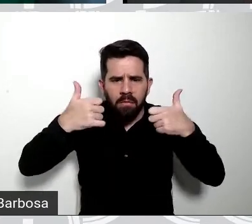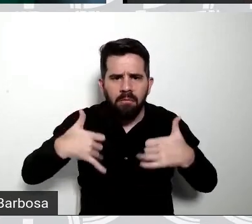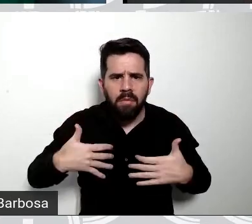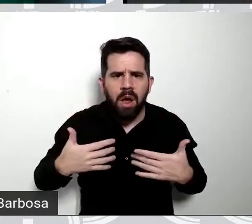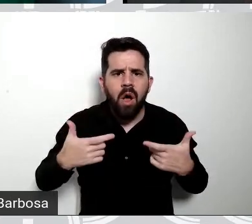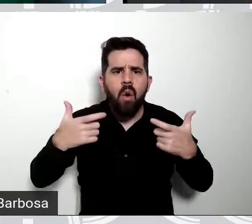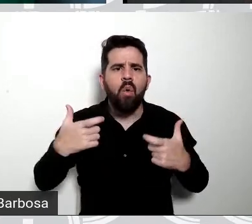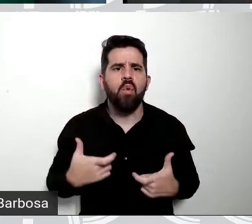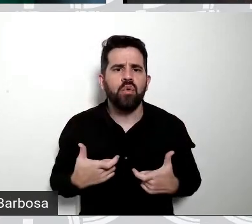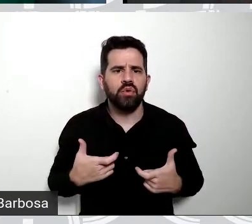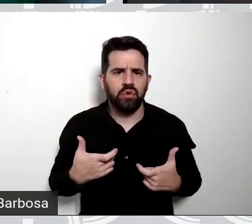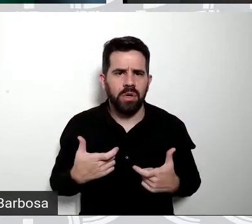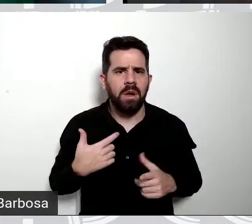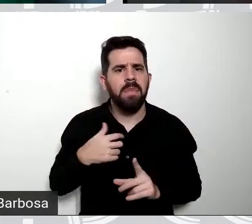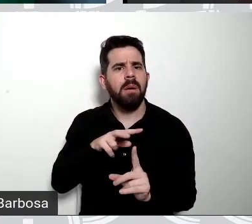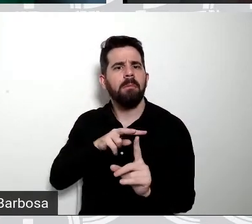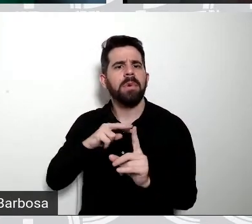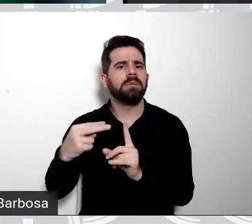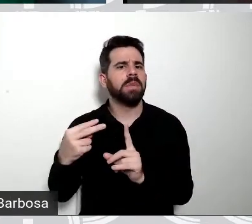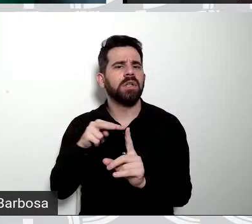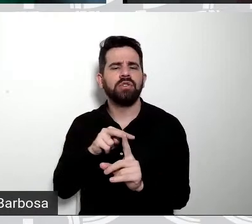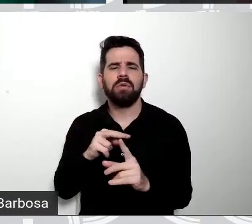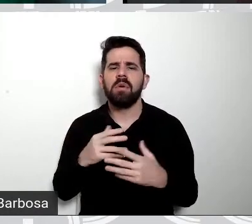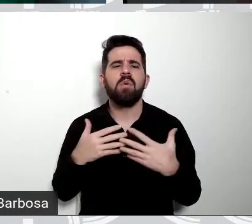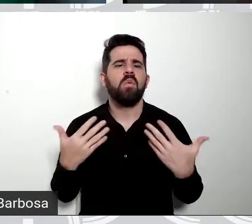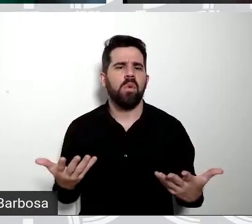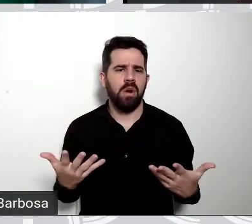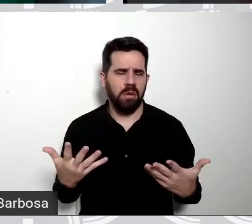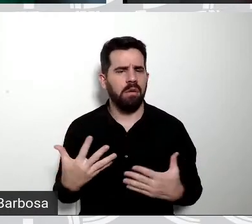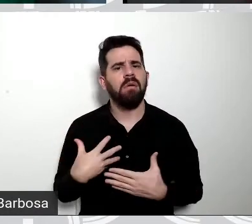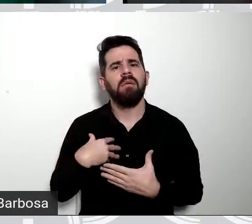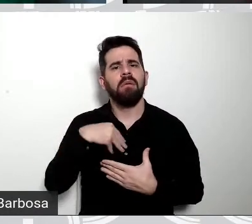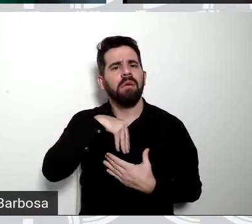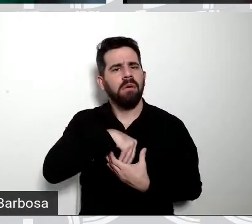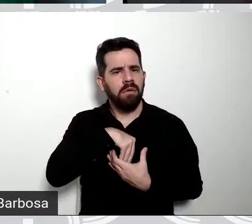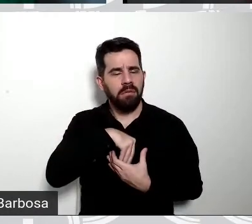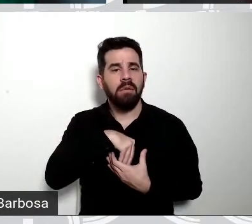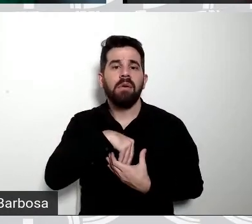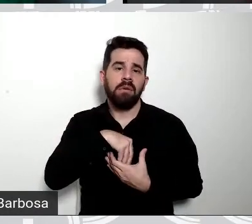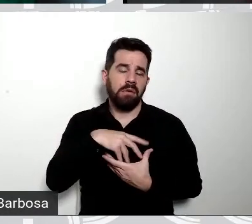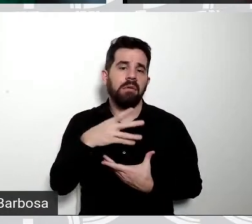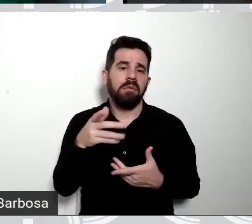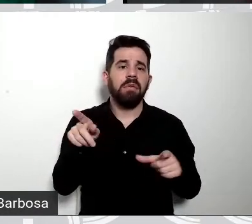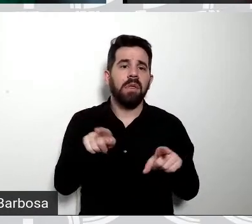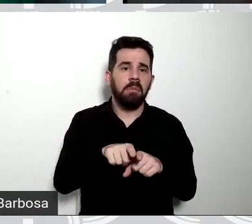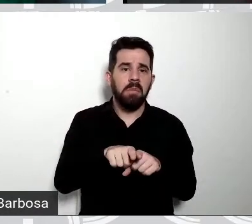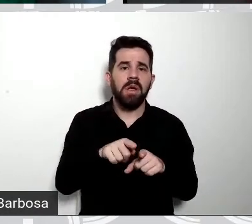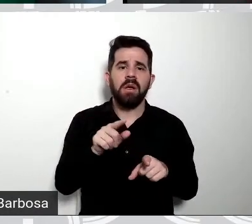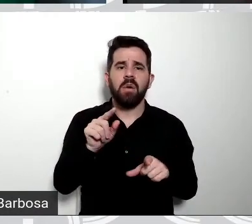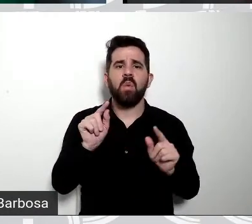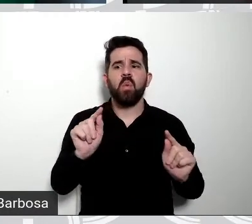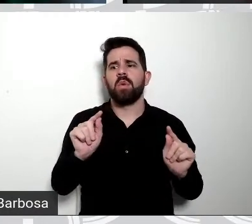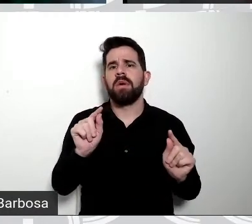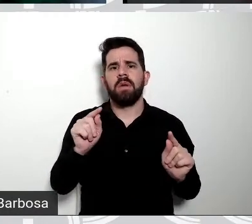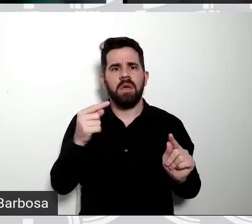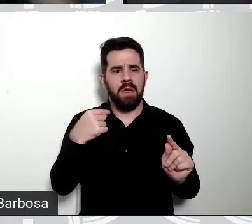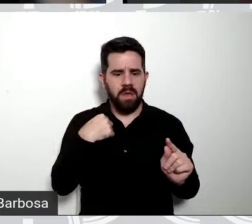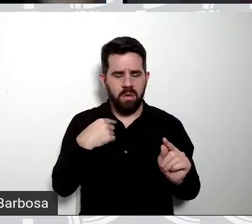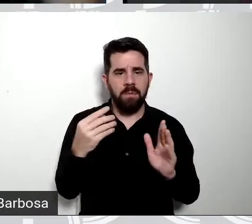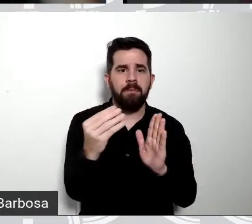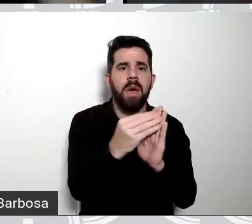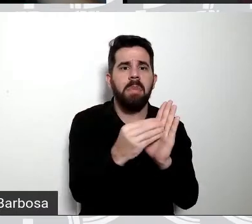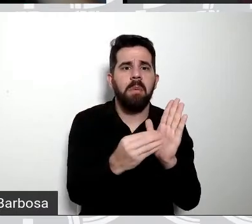ponto de vista eu falo e o que eu incluiria dentro desse registro, né?